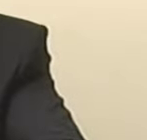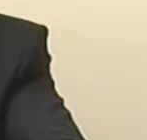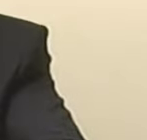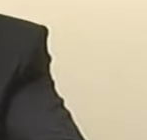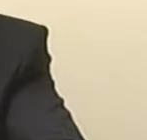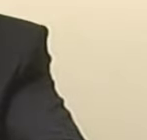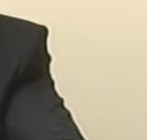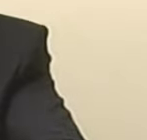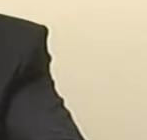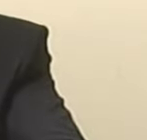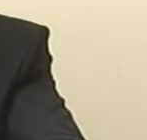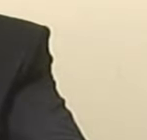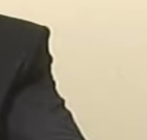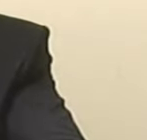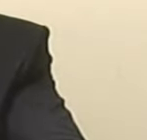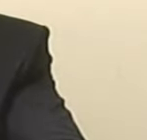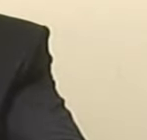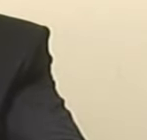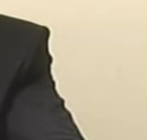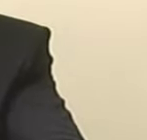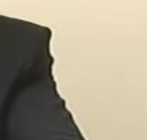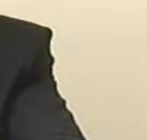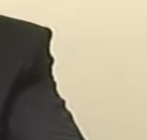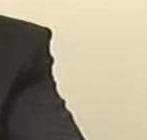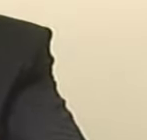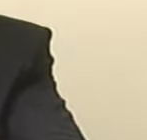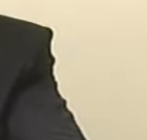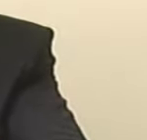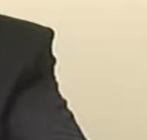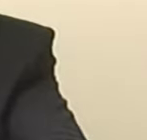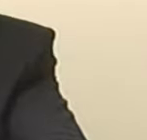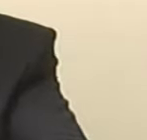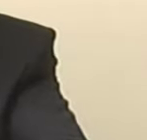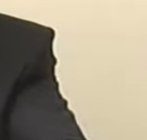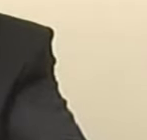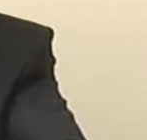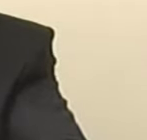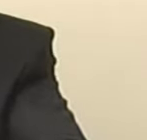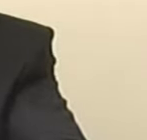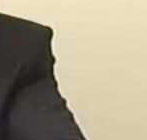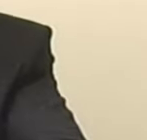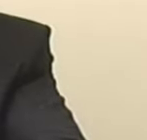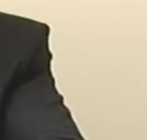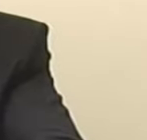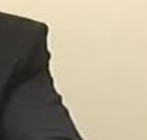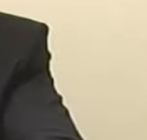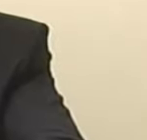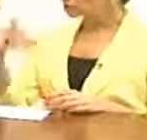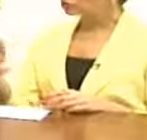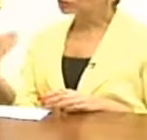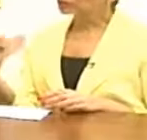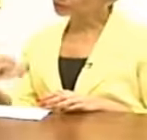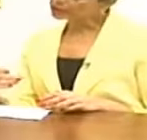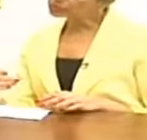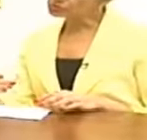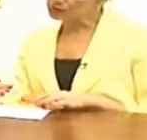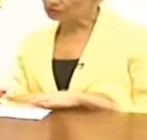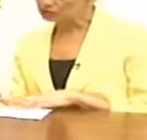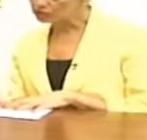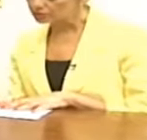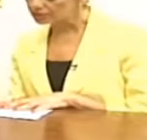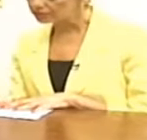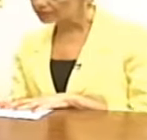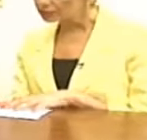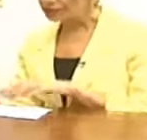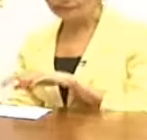importante para o país. A gente tem trabalhado bastante e temos que continuar trabalhando no ritmo que nós estamos trabalhando. Agora, esse ritmo tão